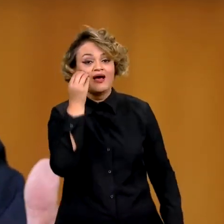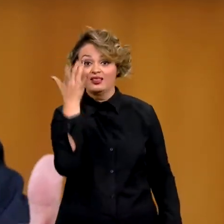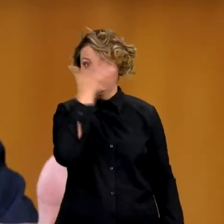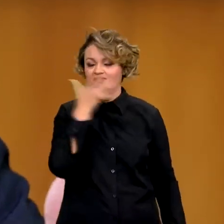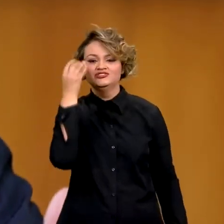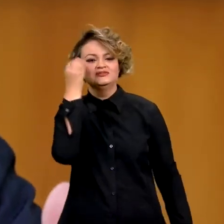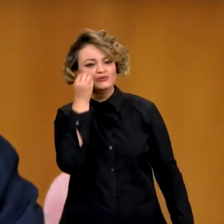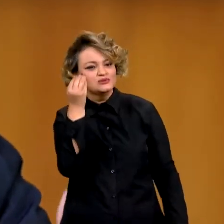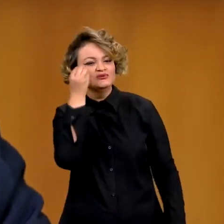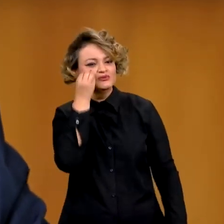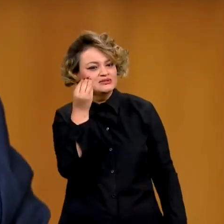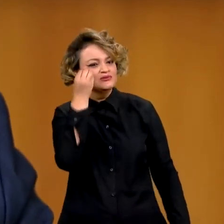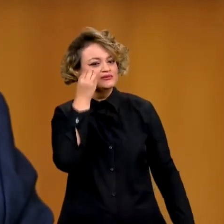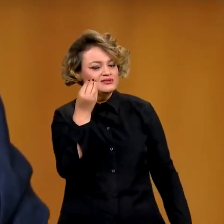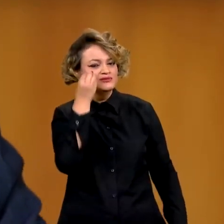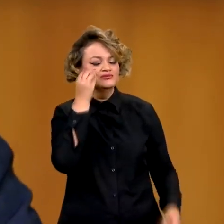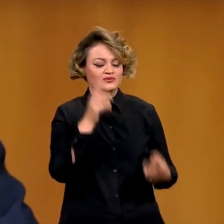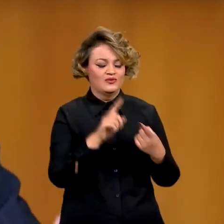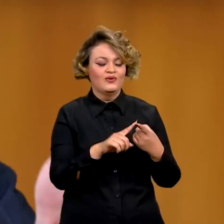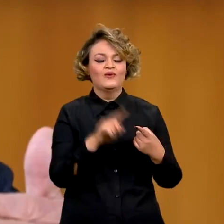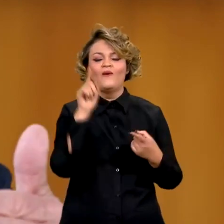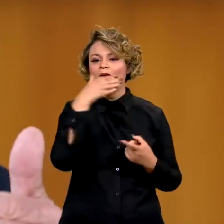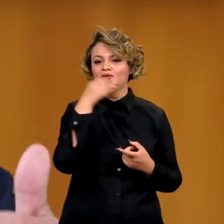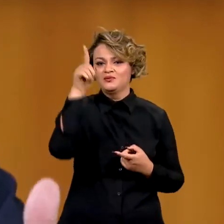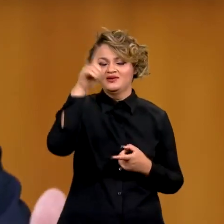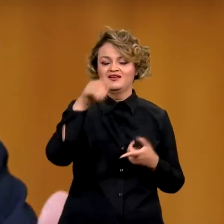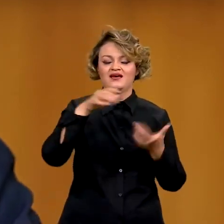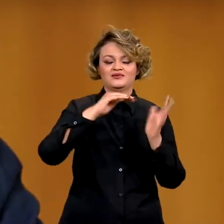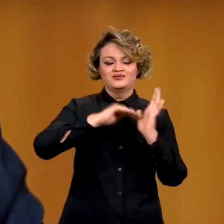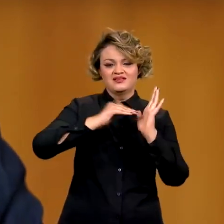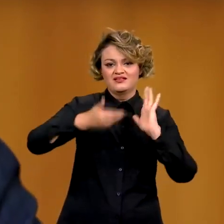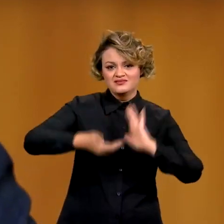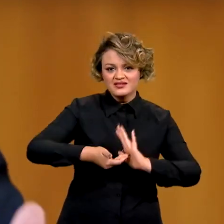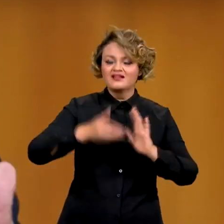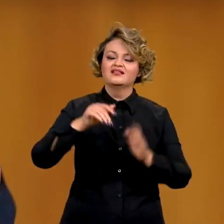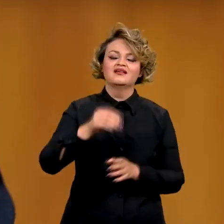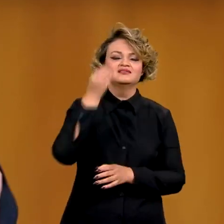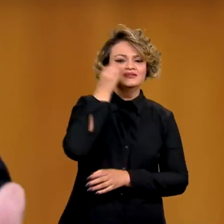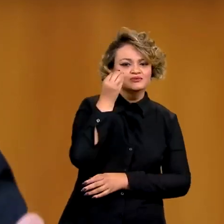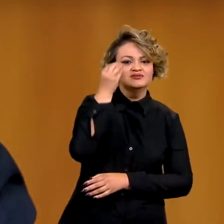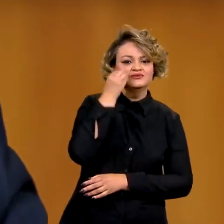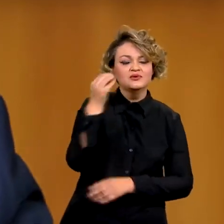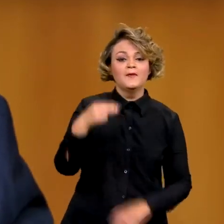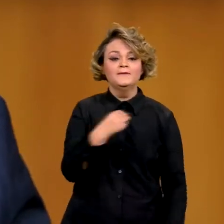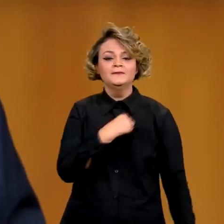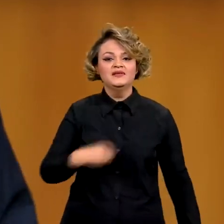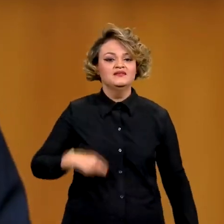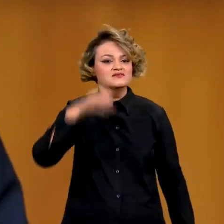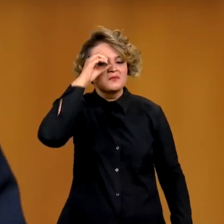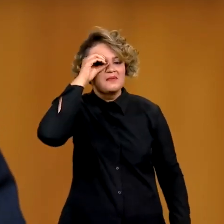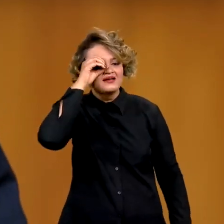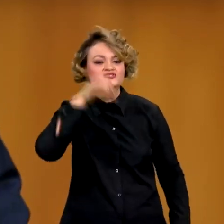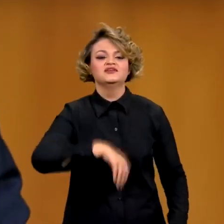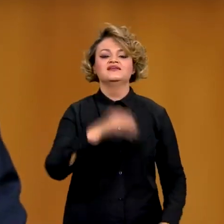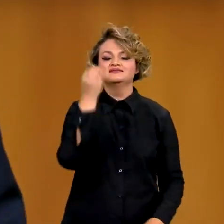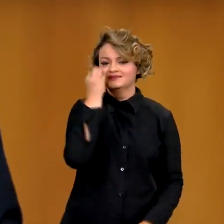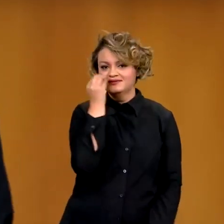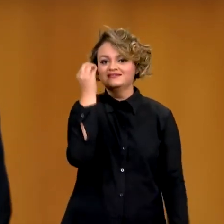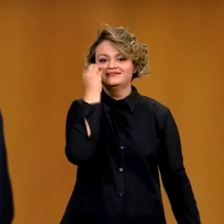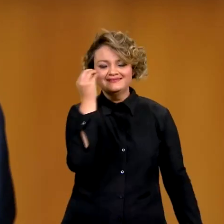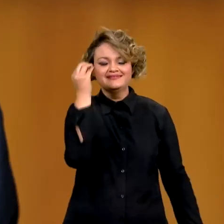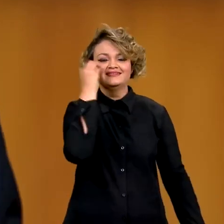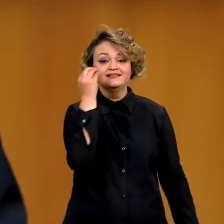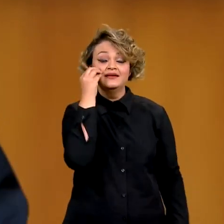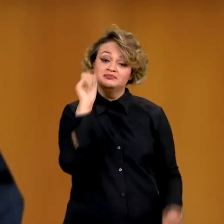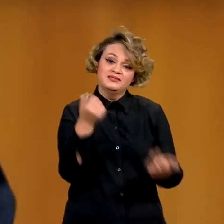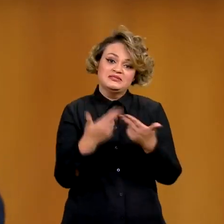do nosso Líder já que Wagner no senado do nosso livro na Câmara José Guimarães o nosso Ministro Padilha da negociação que é preciso